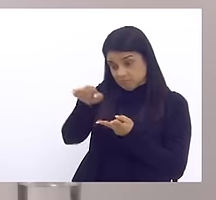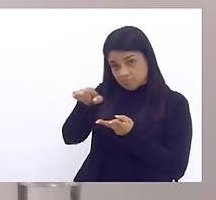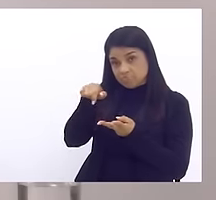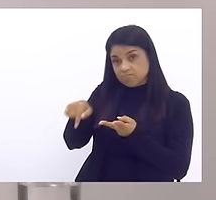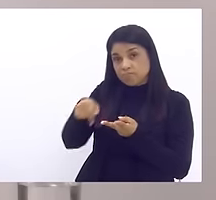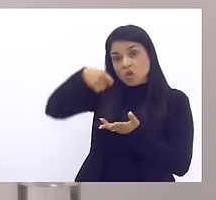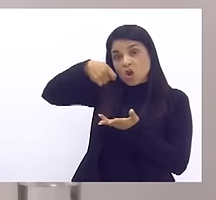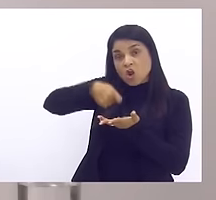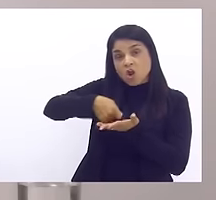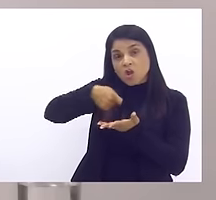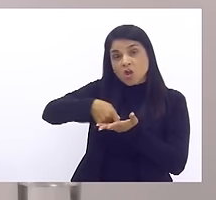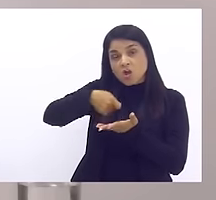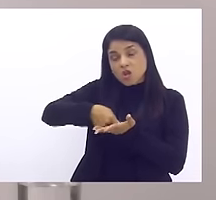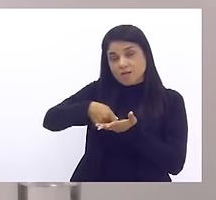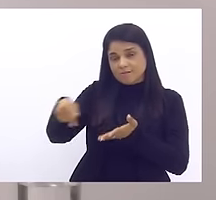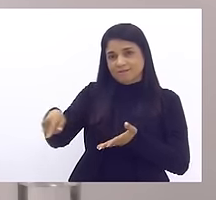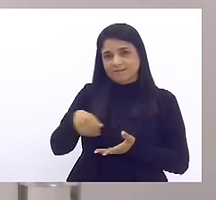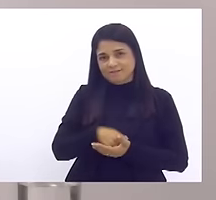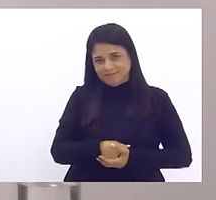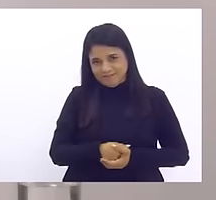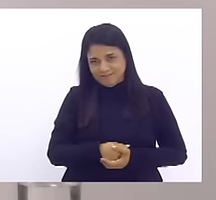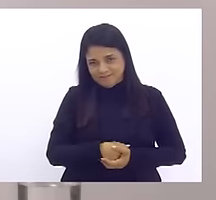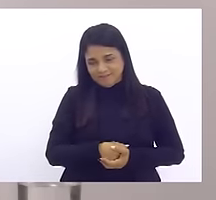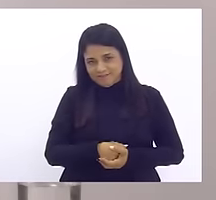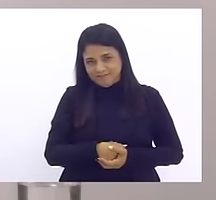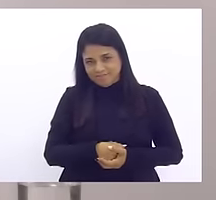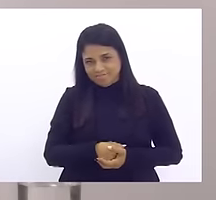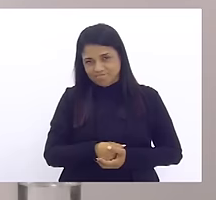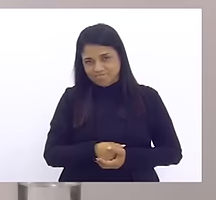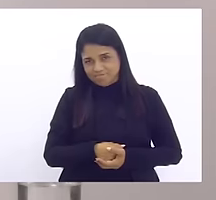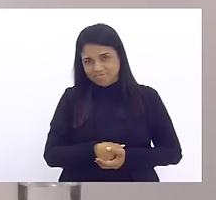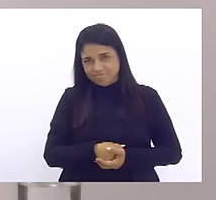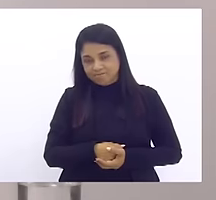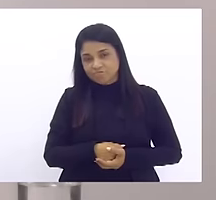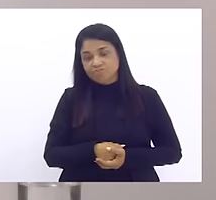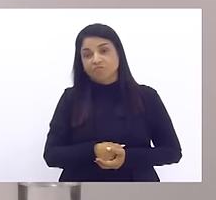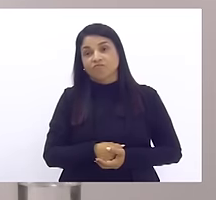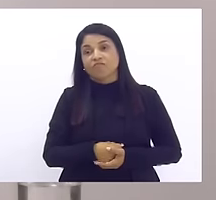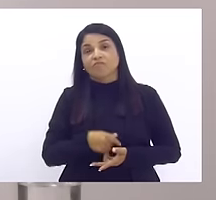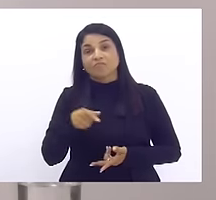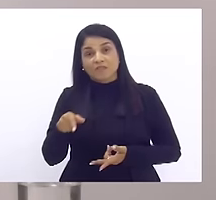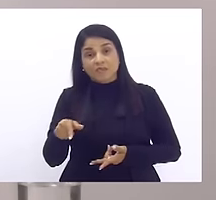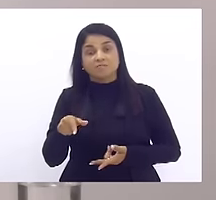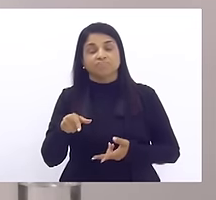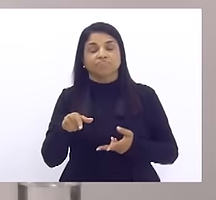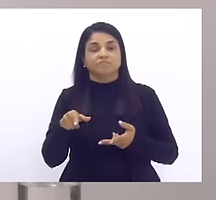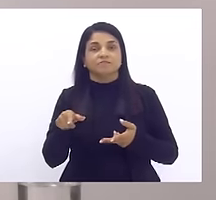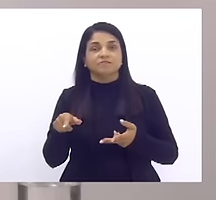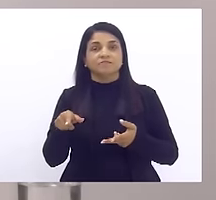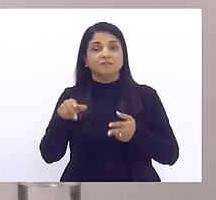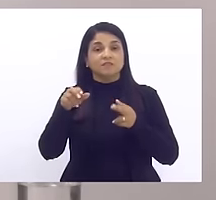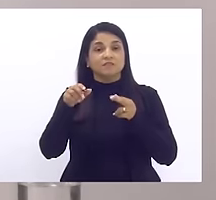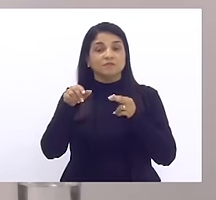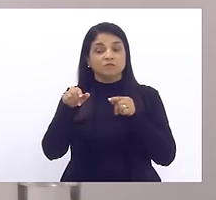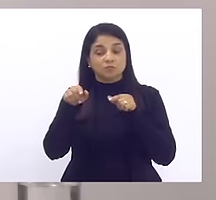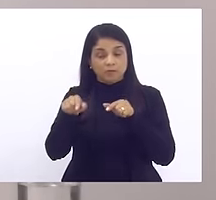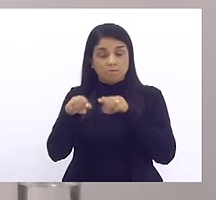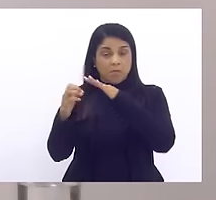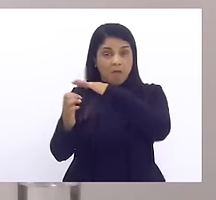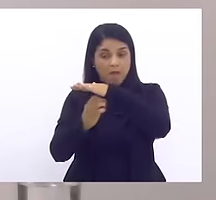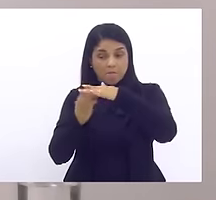a condução coestiva então foi justamente nesse aspecto que exclusivamente No que diz respeito à empresa